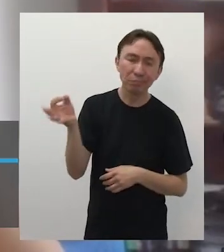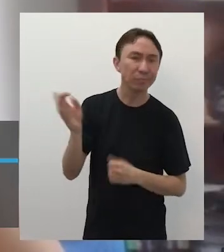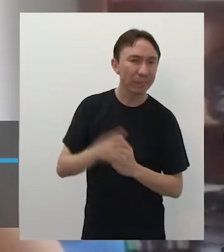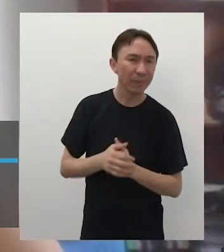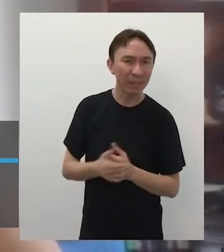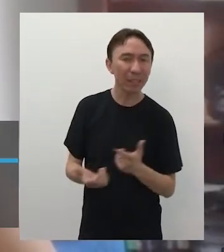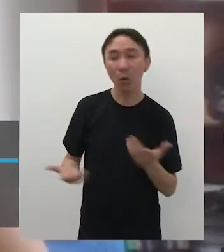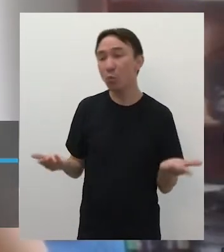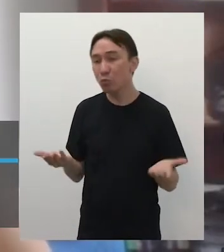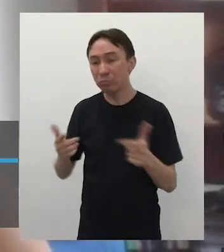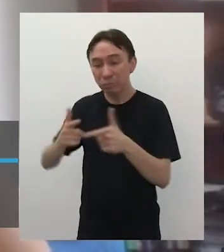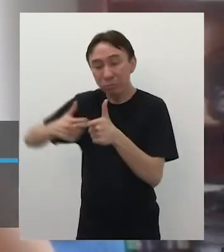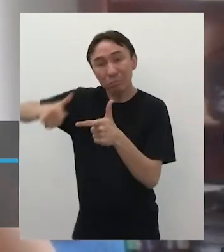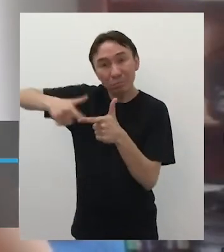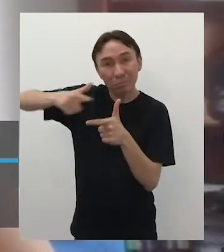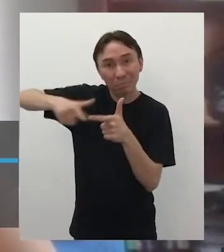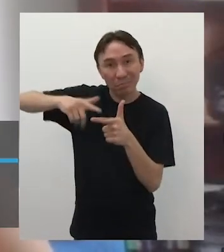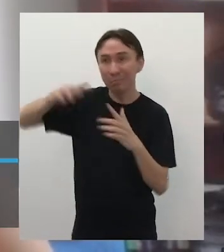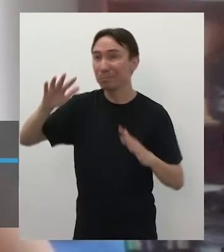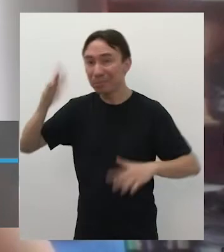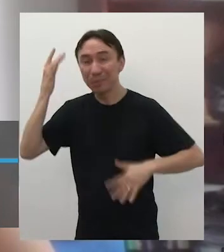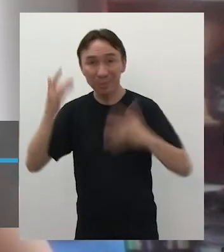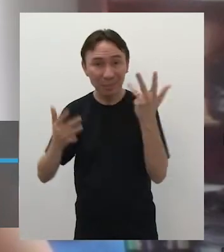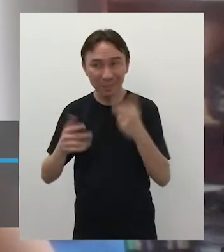fiz 10 folhas.